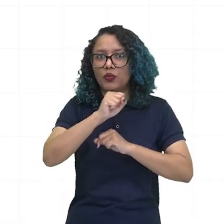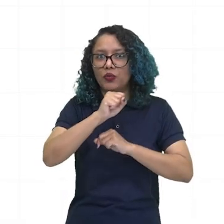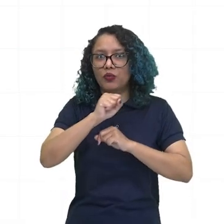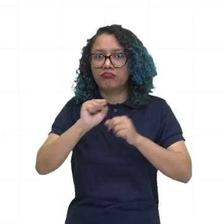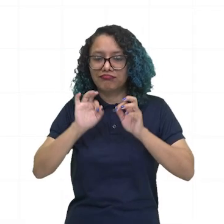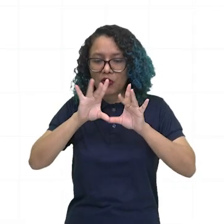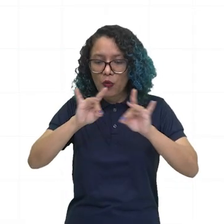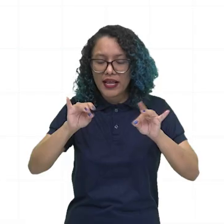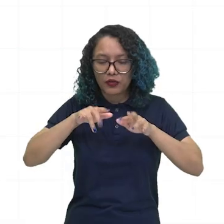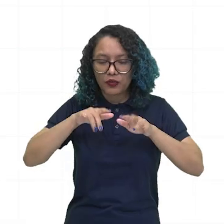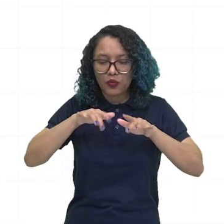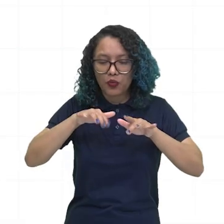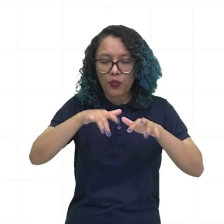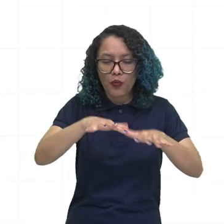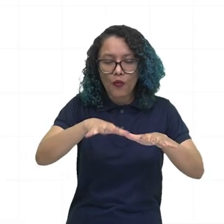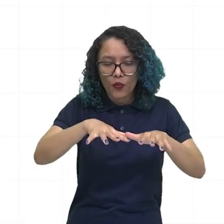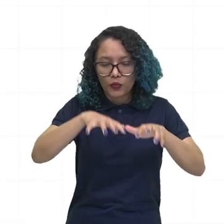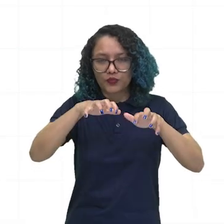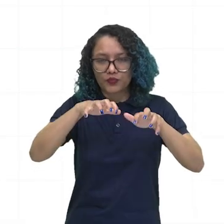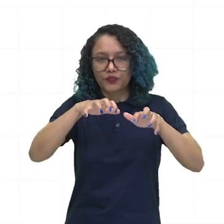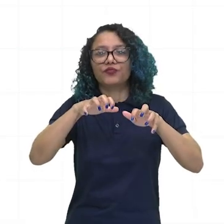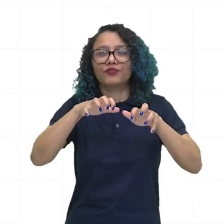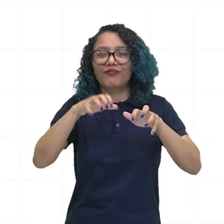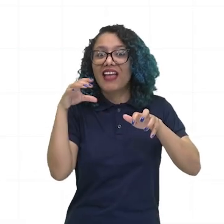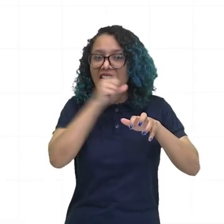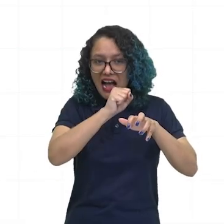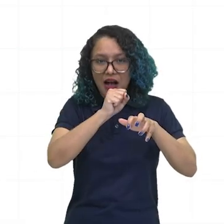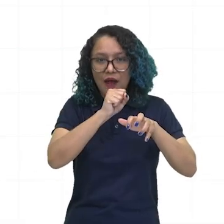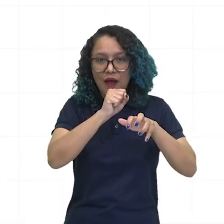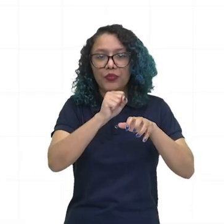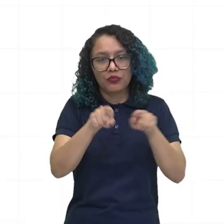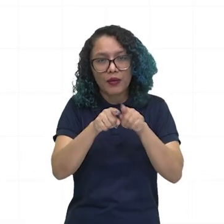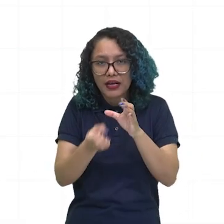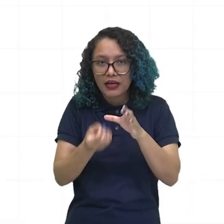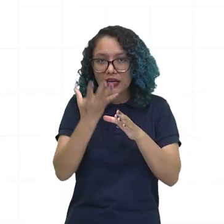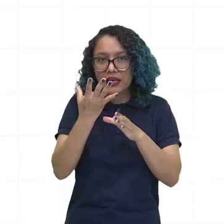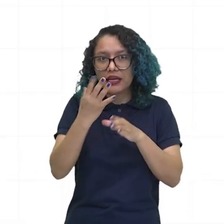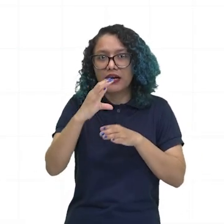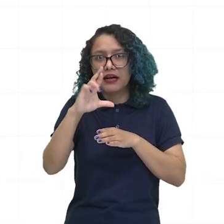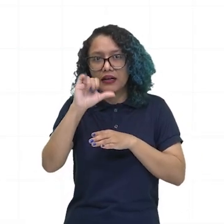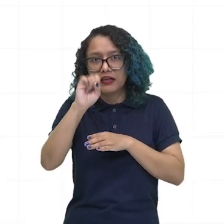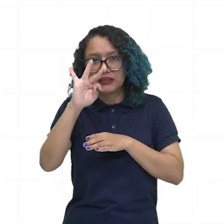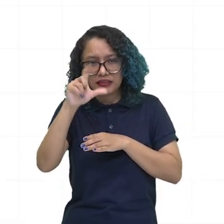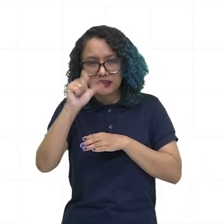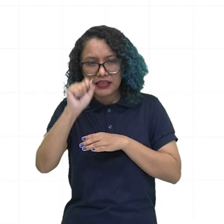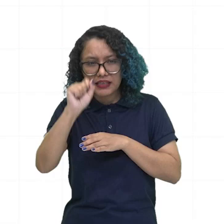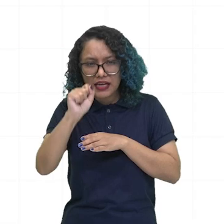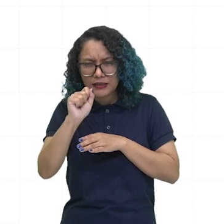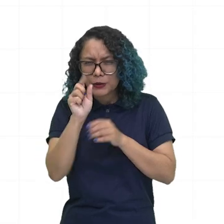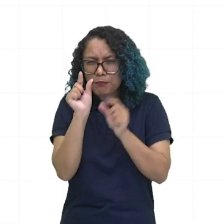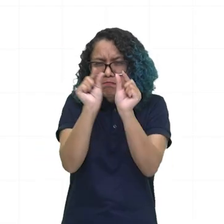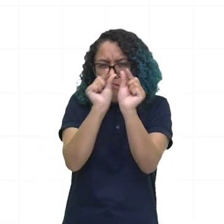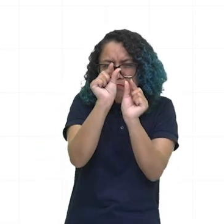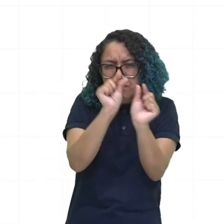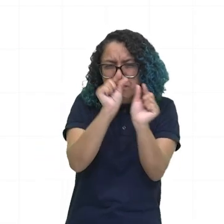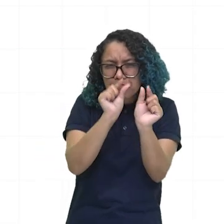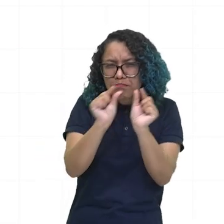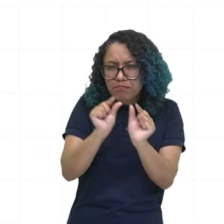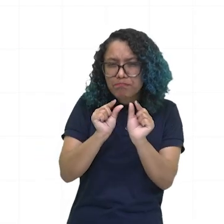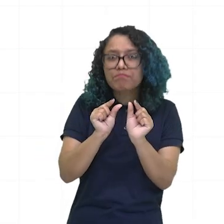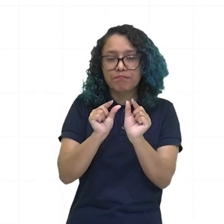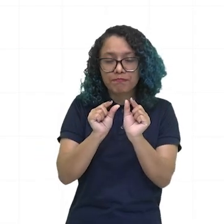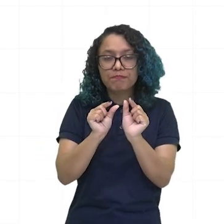na superfície terrestre, formando cristais microscópios, certo? Então,